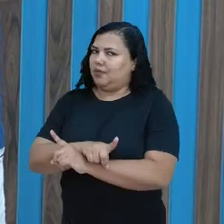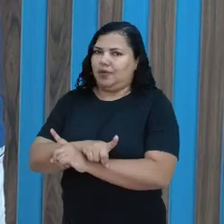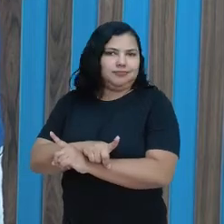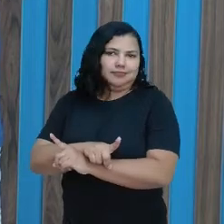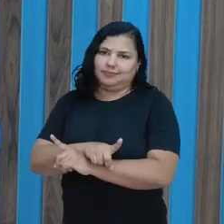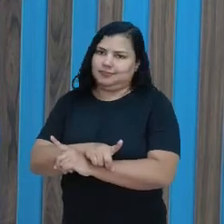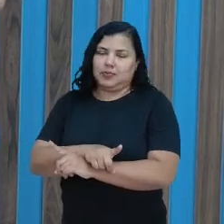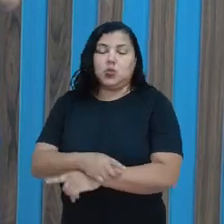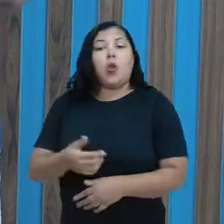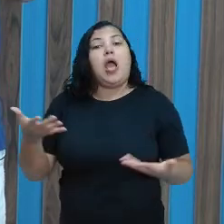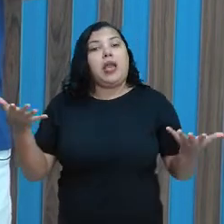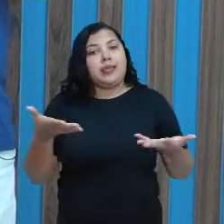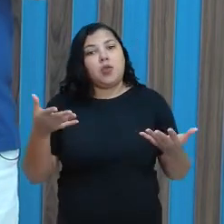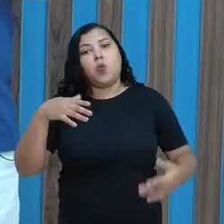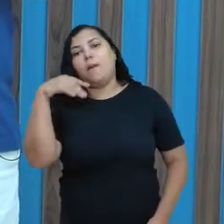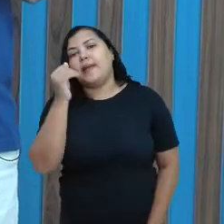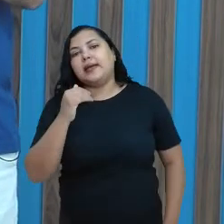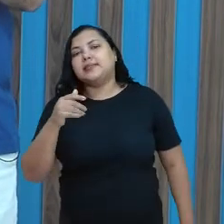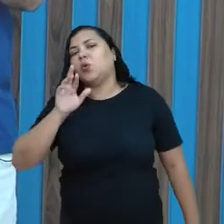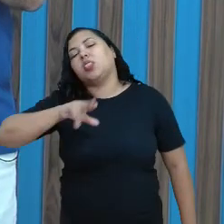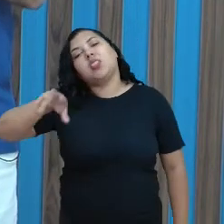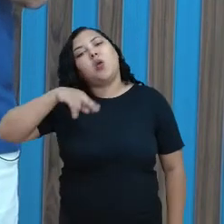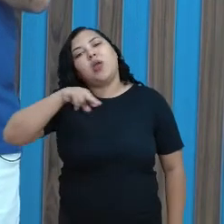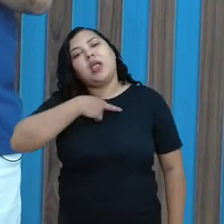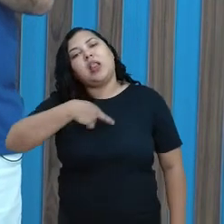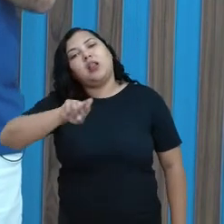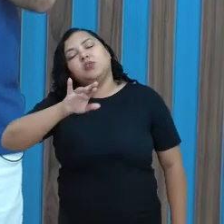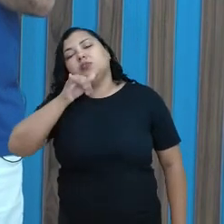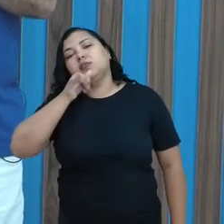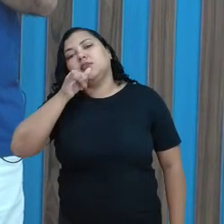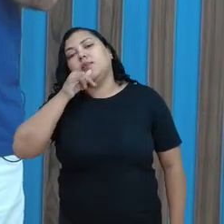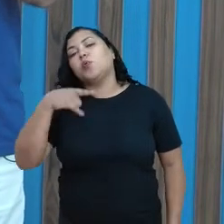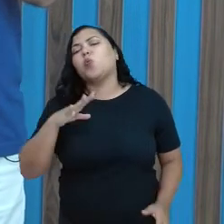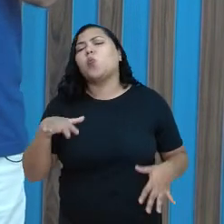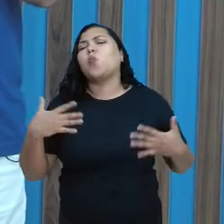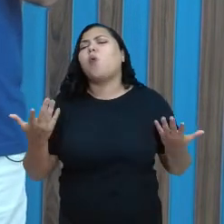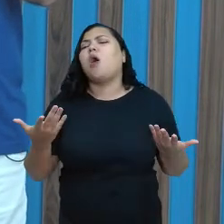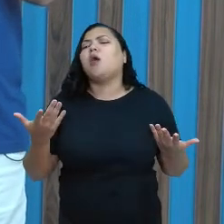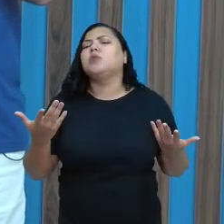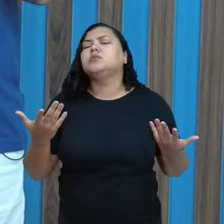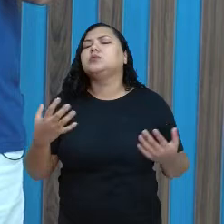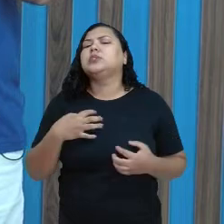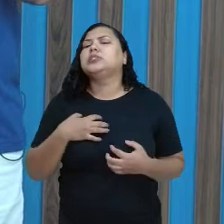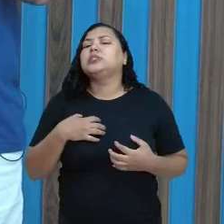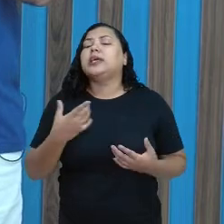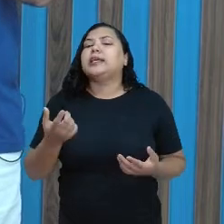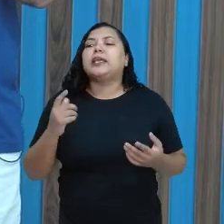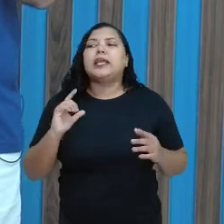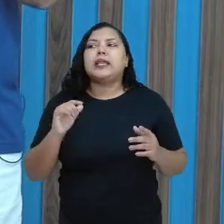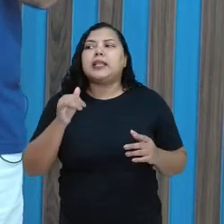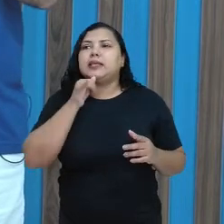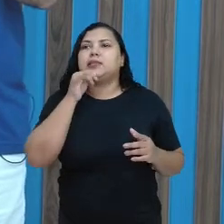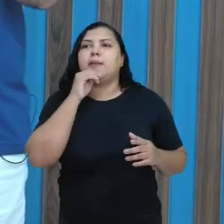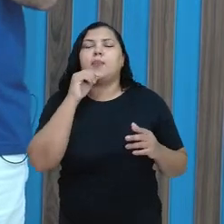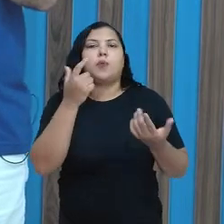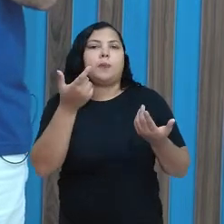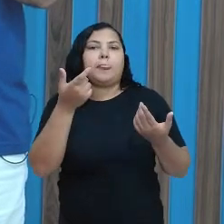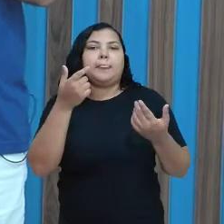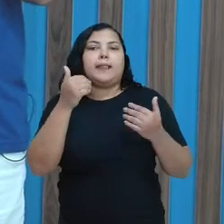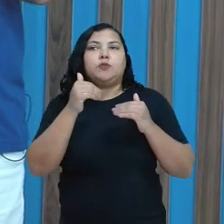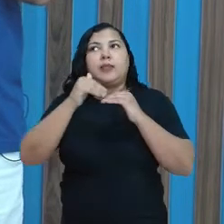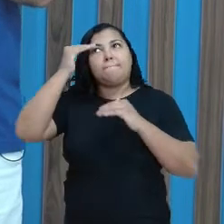não religioso. E não religioso no sentido de que ele não defende nenhuma